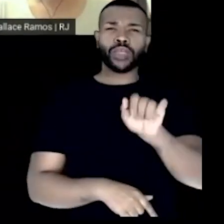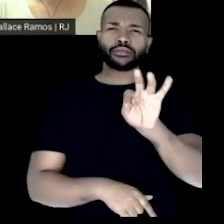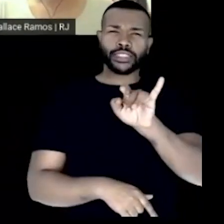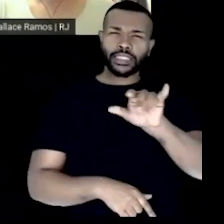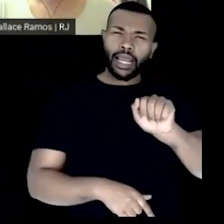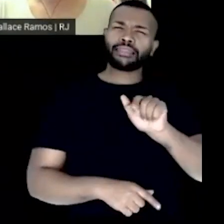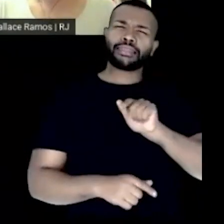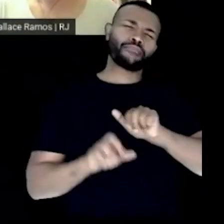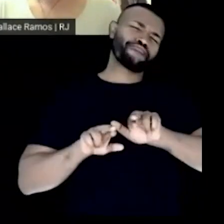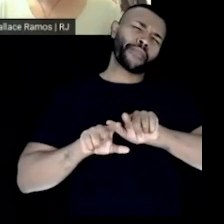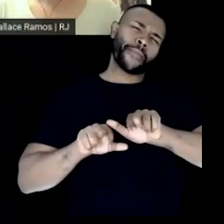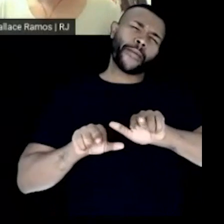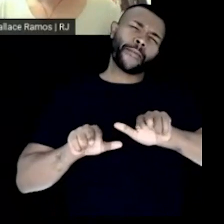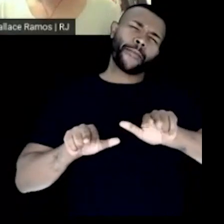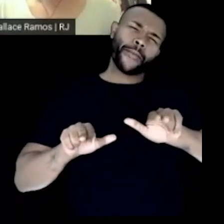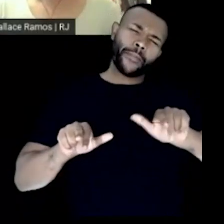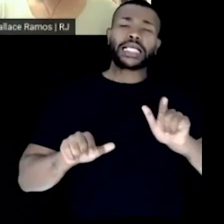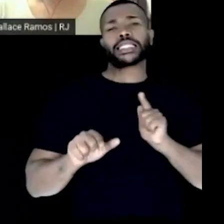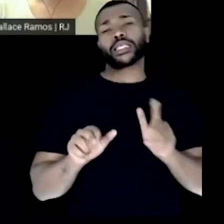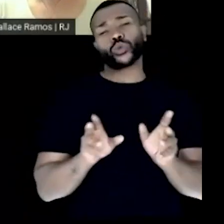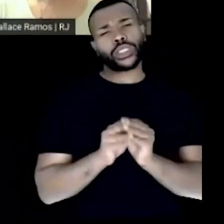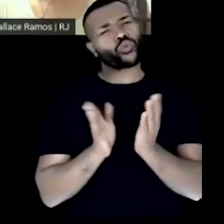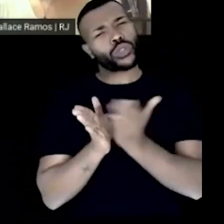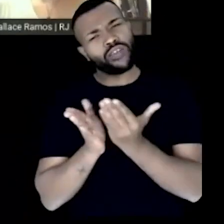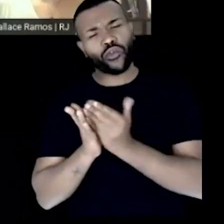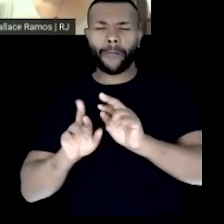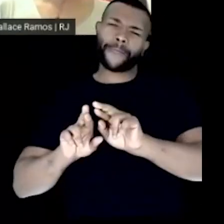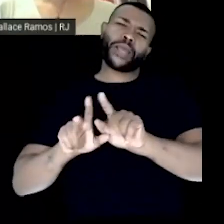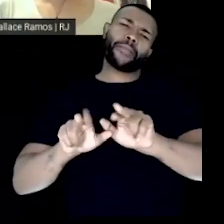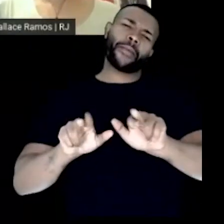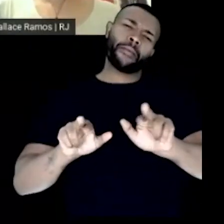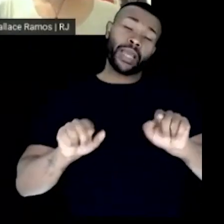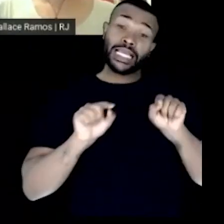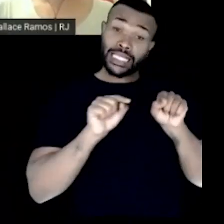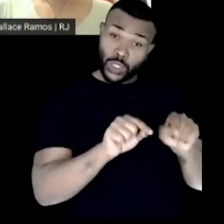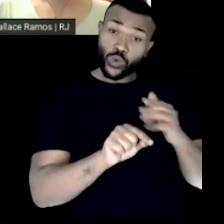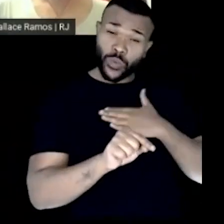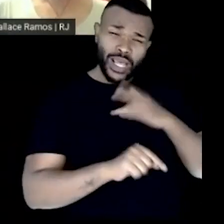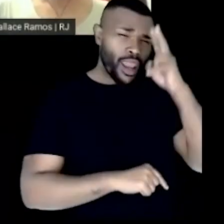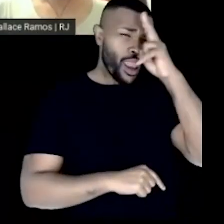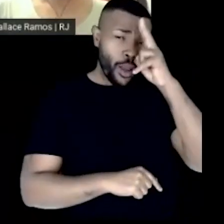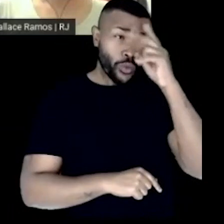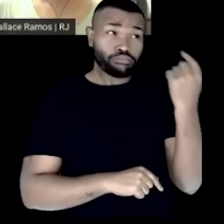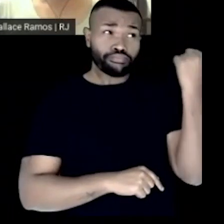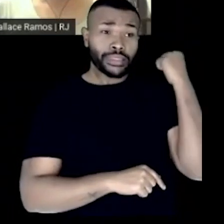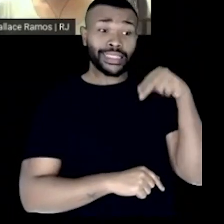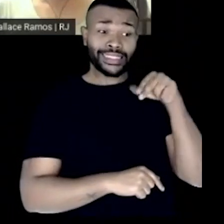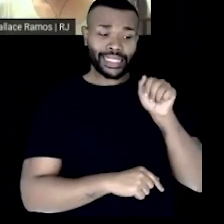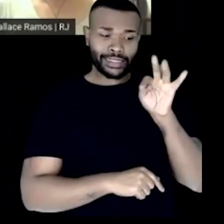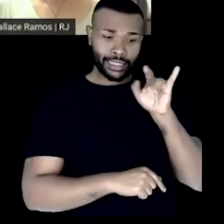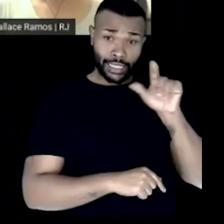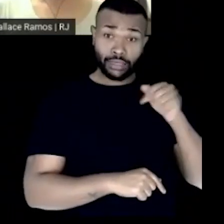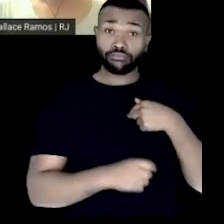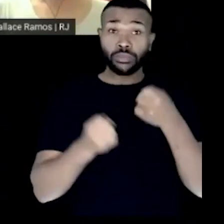então tem uma variedade que acabou resultando num livro diverso. Eu acho que isso pra mim, eu me lembro quando a